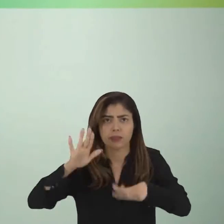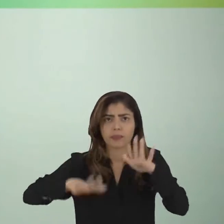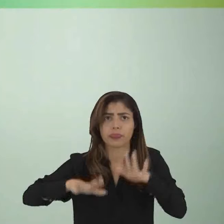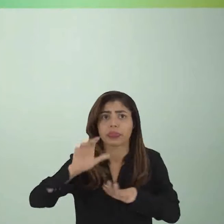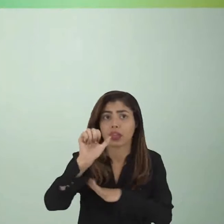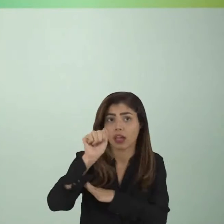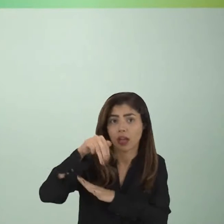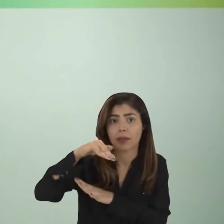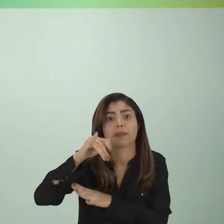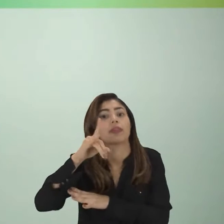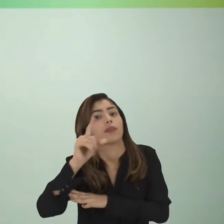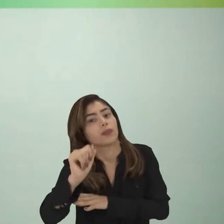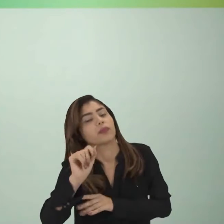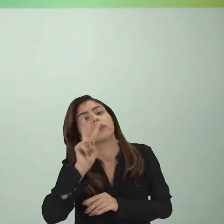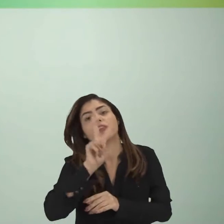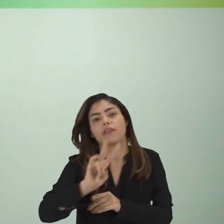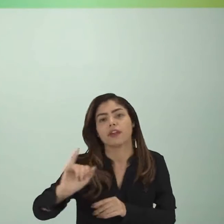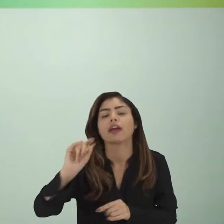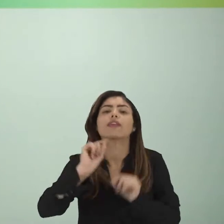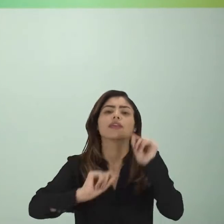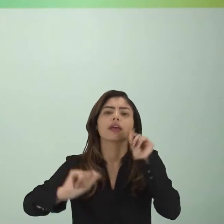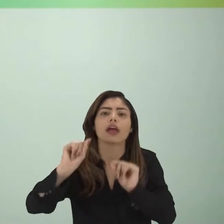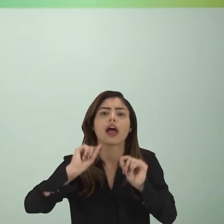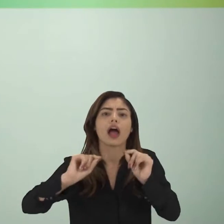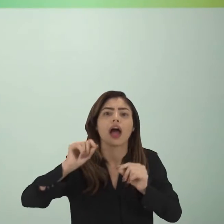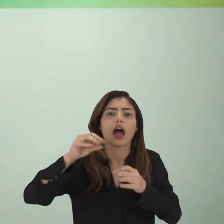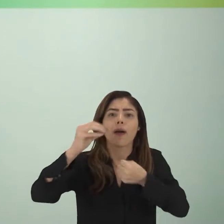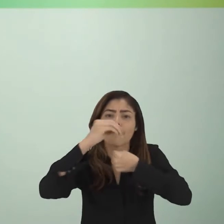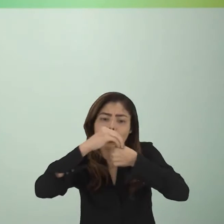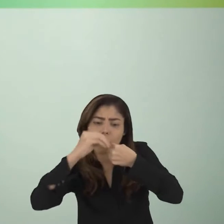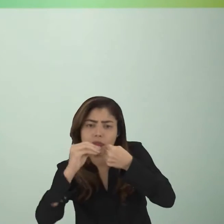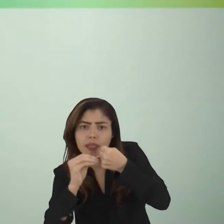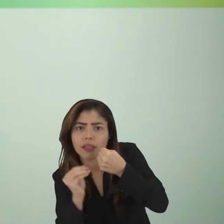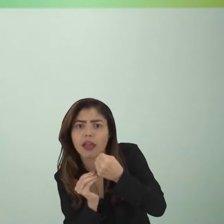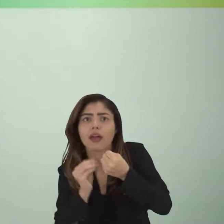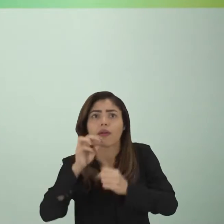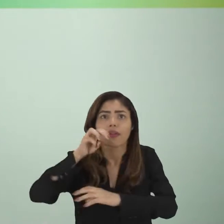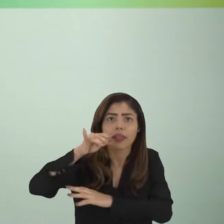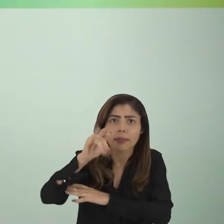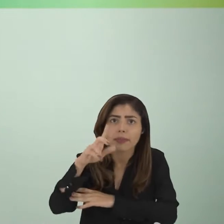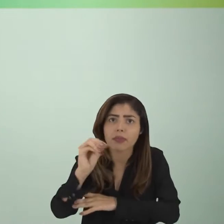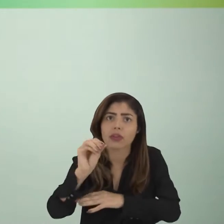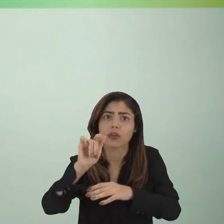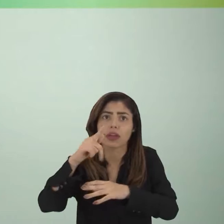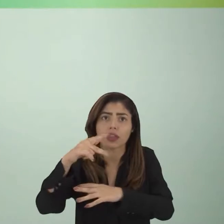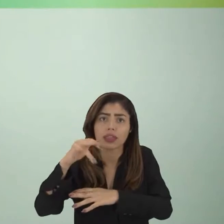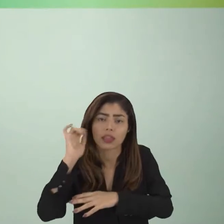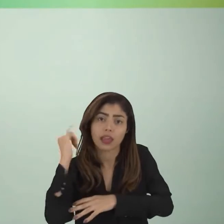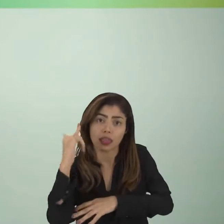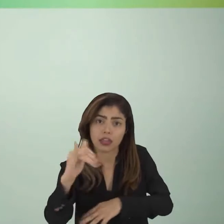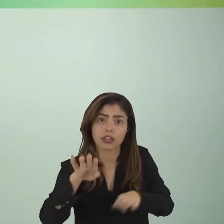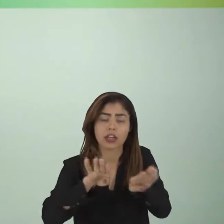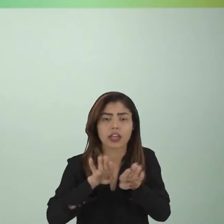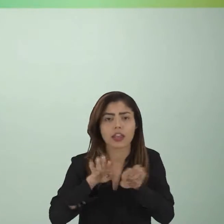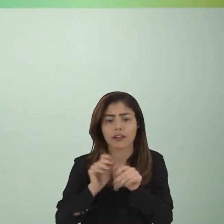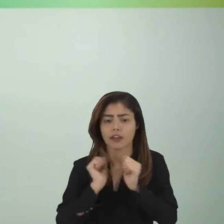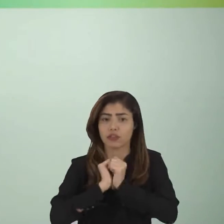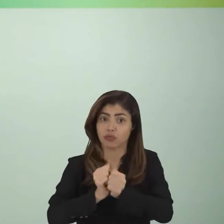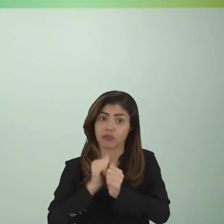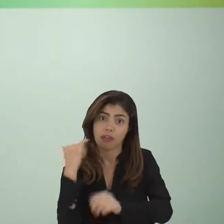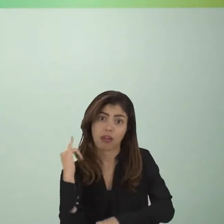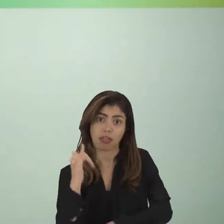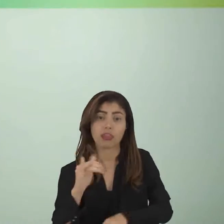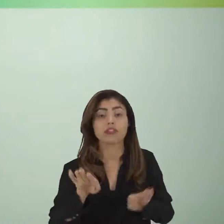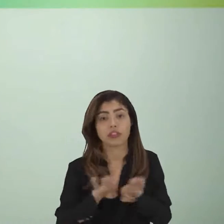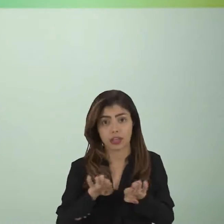em amido, que vai ser a molécula bioenergética, que vai fazer parte aí dentro da cadeia alimentar. Então as